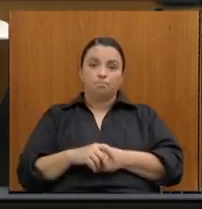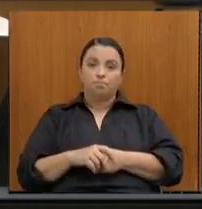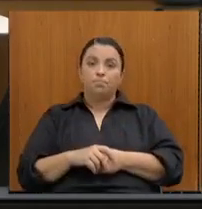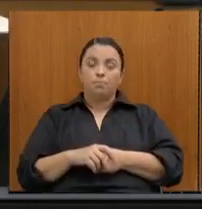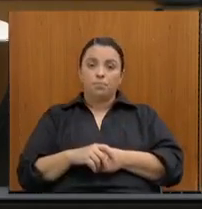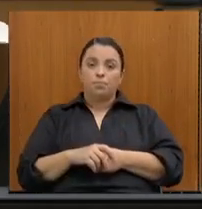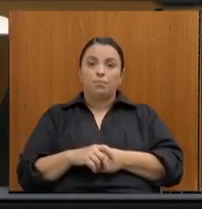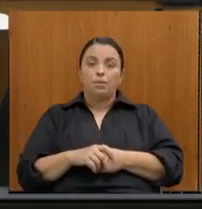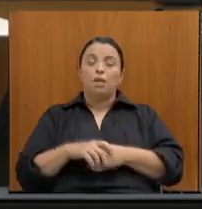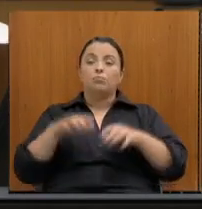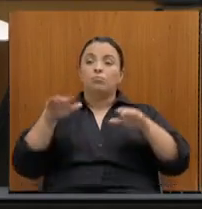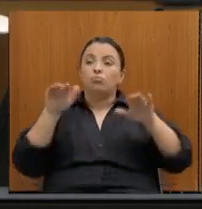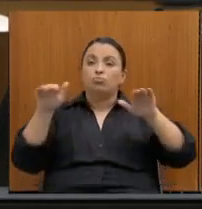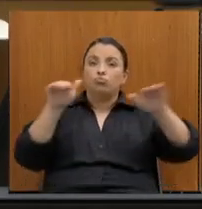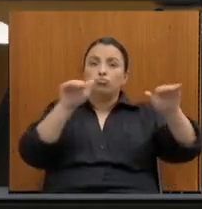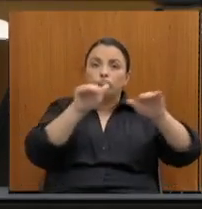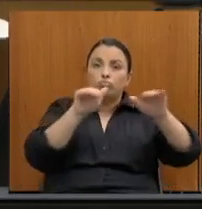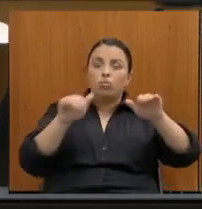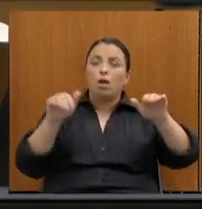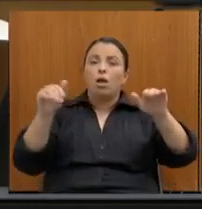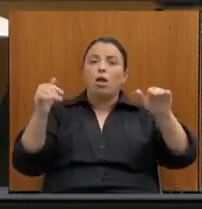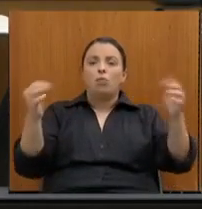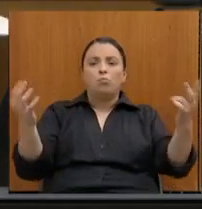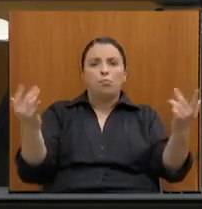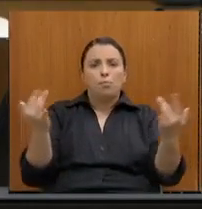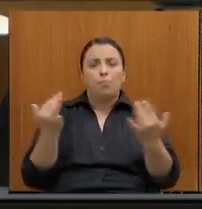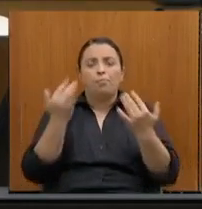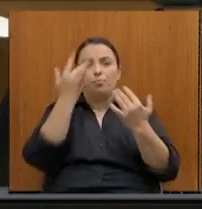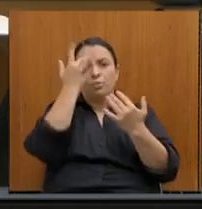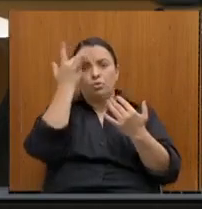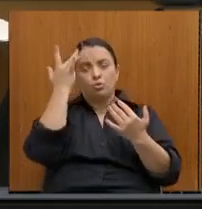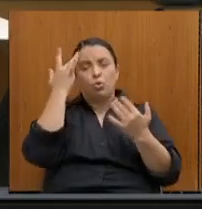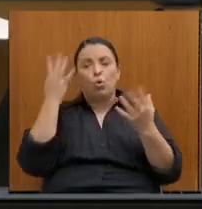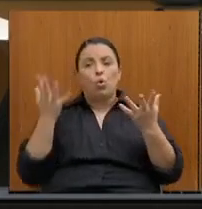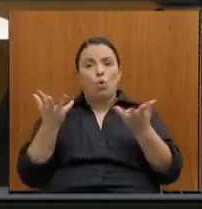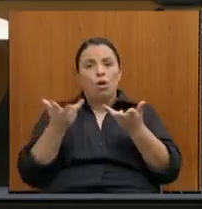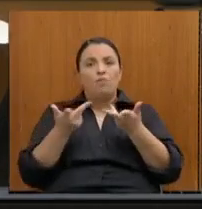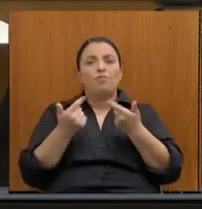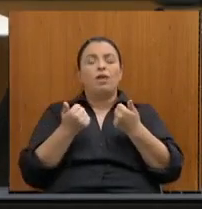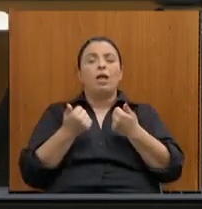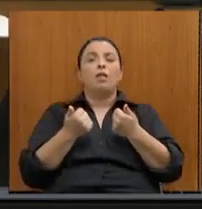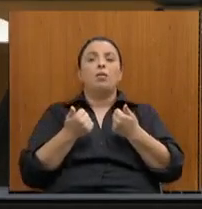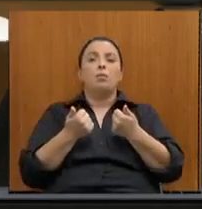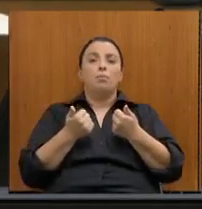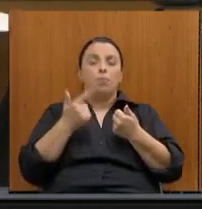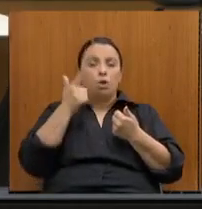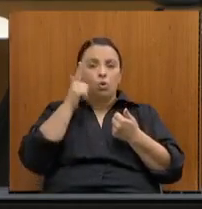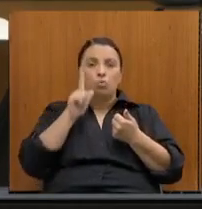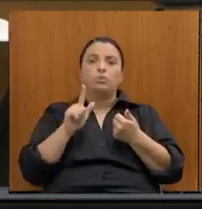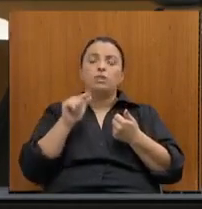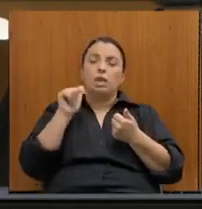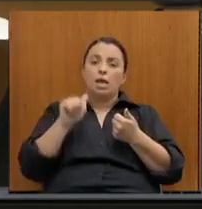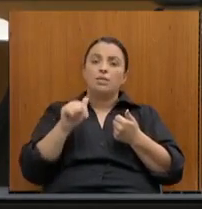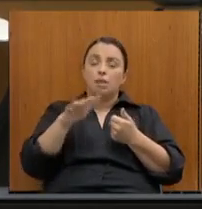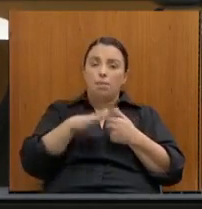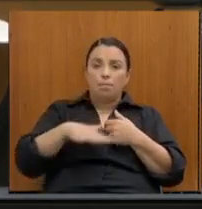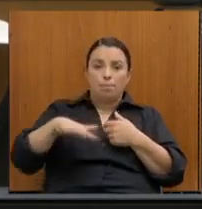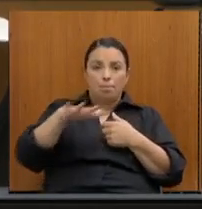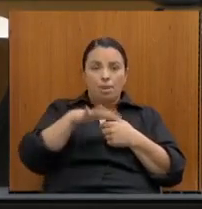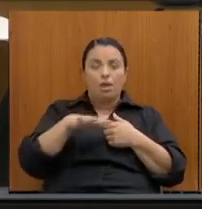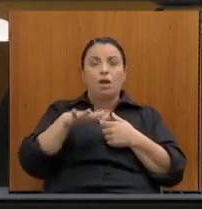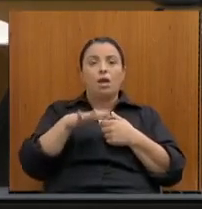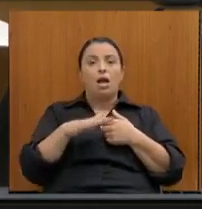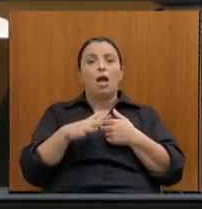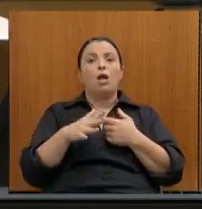de pessoal altamente qualificado para atendimento a esse mercado com consequência